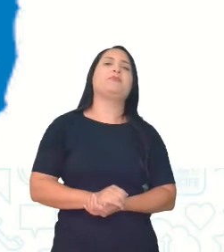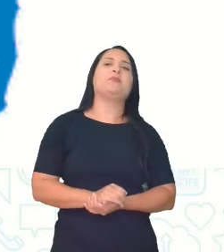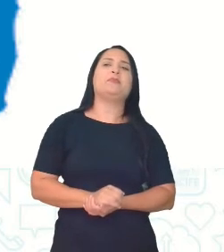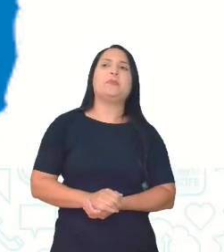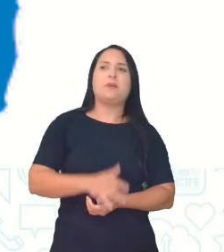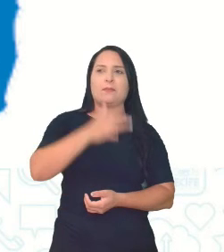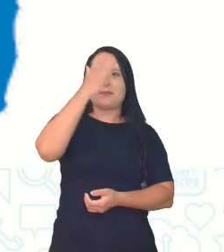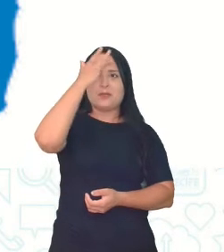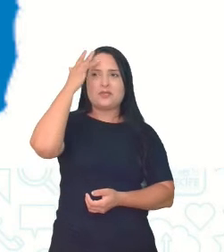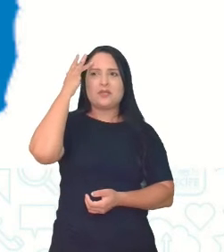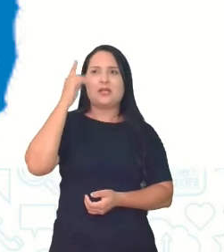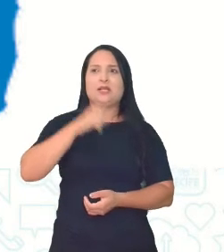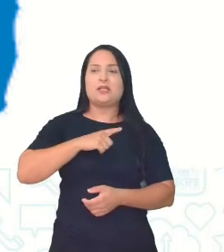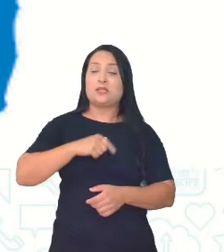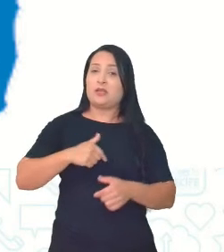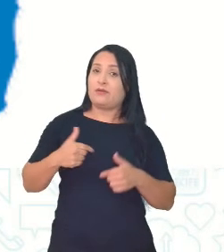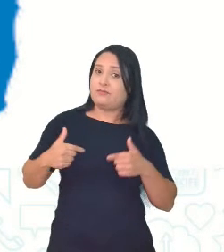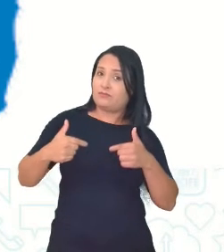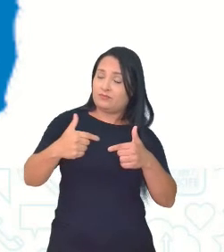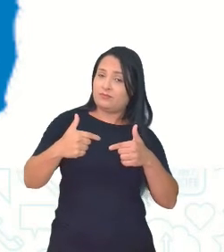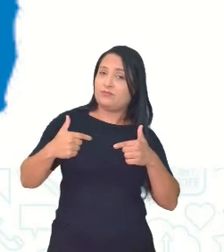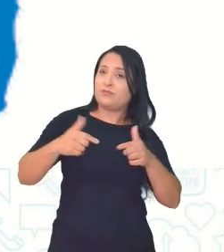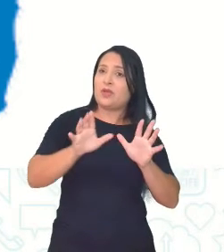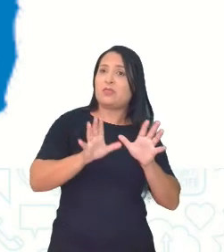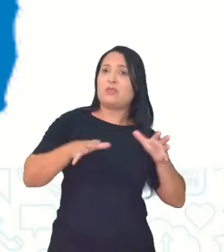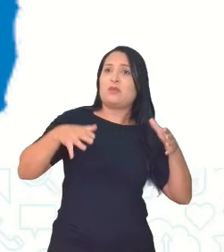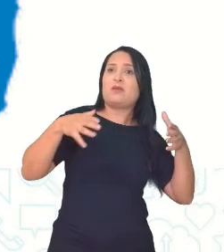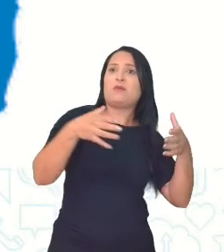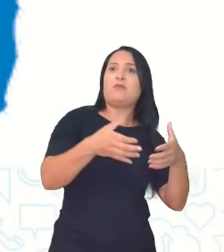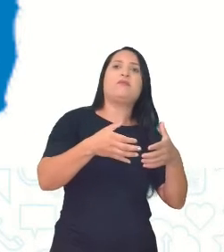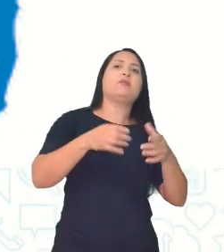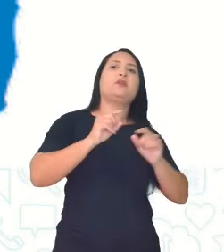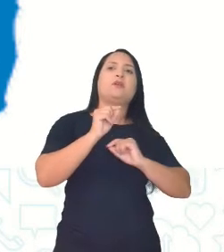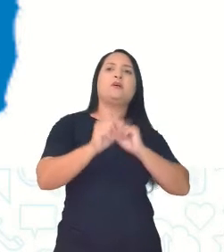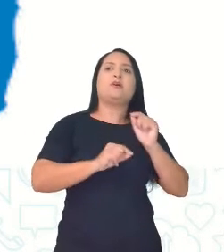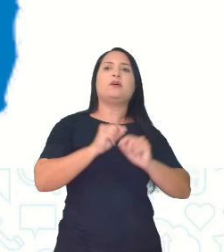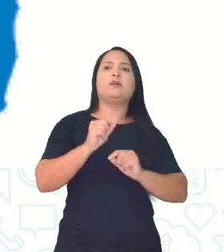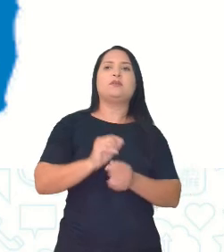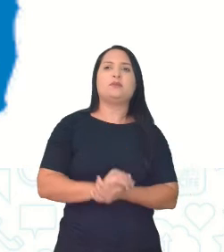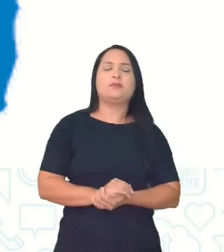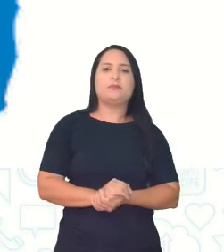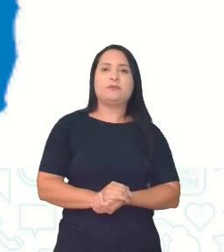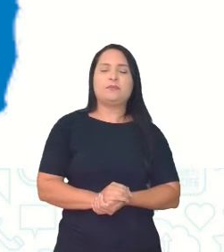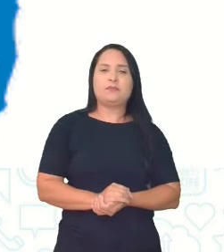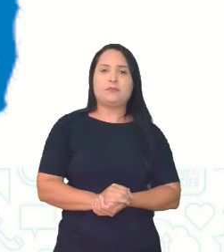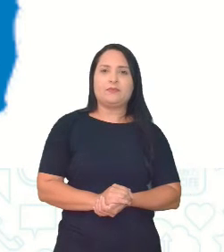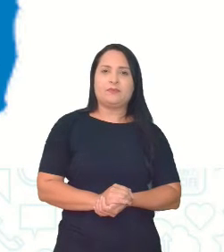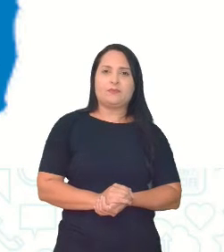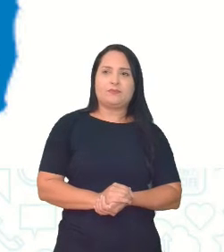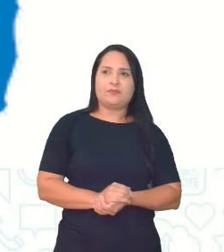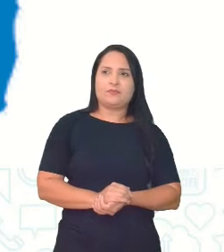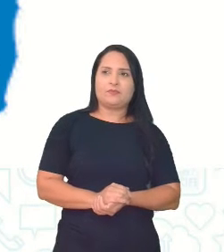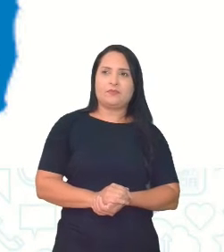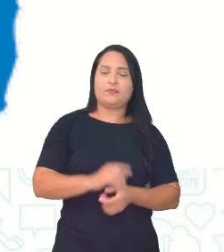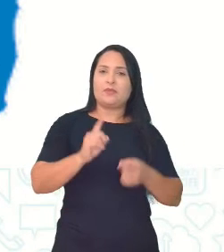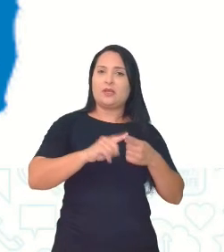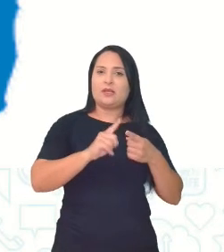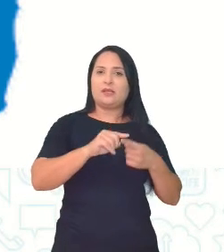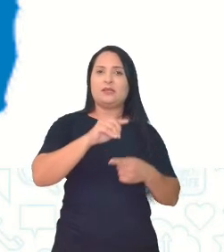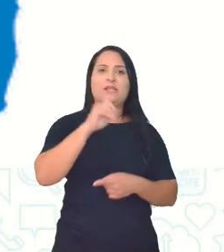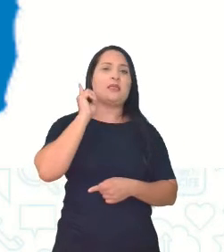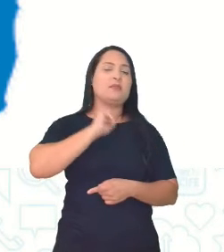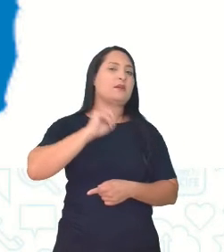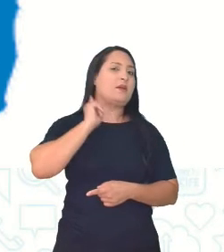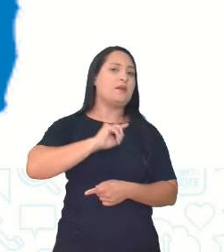estava envolvido mais à frente dessa confederação, né, que eram os confederados, eram o Ceará, como a gente